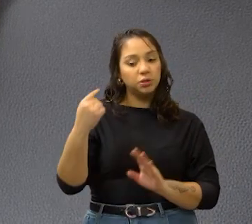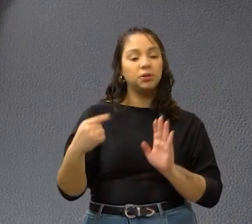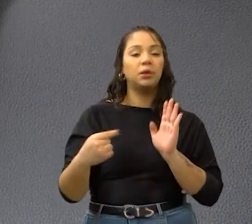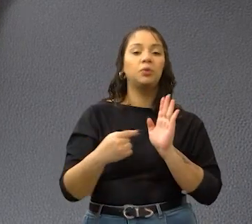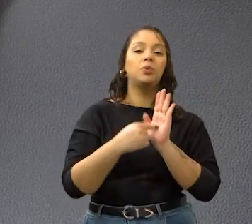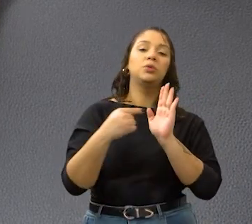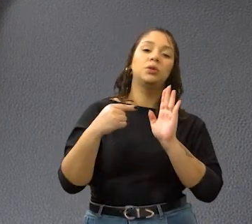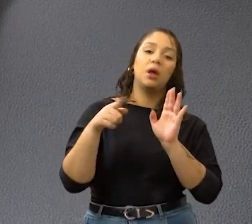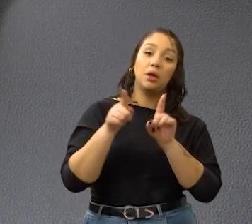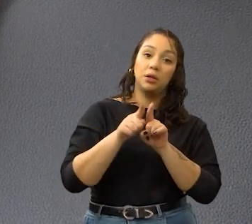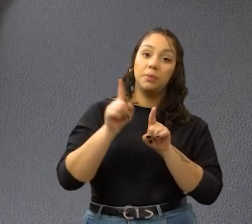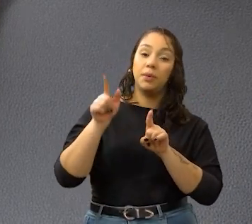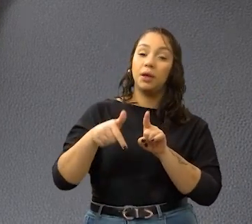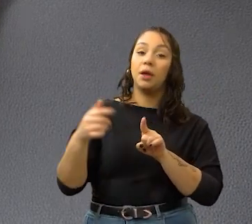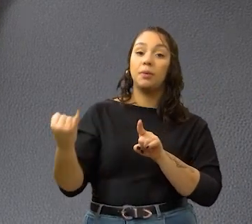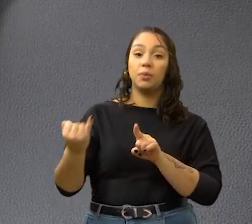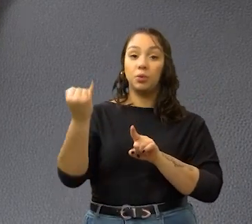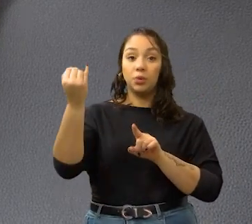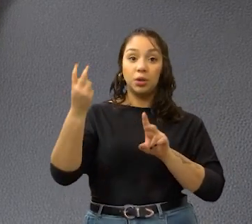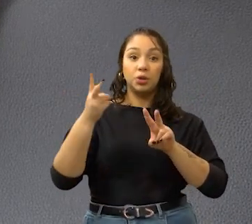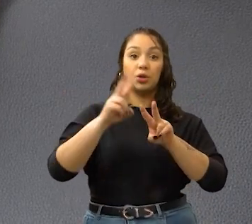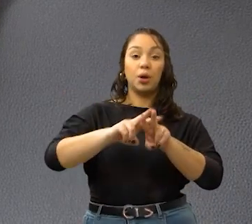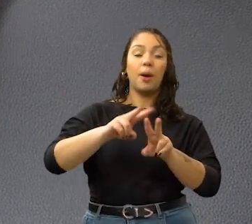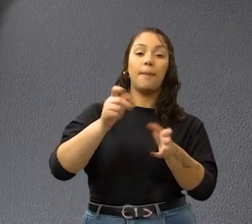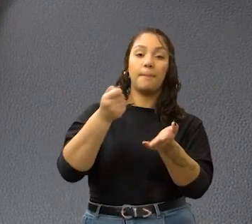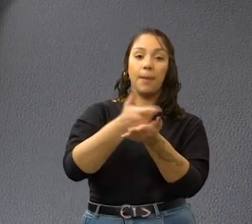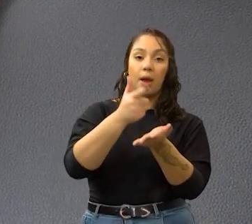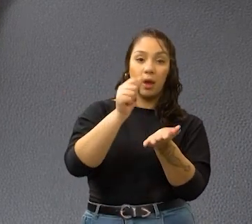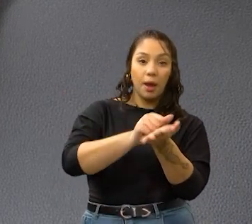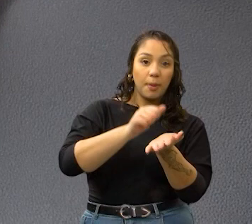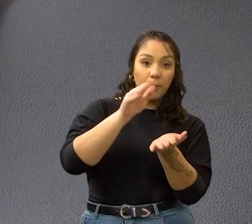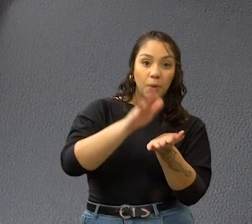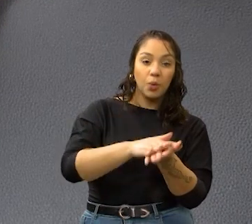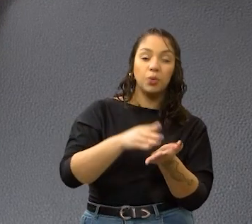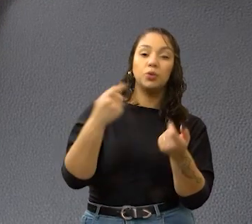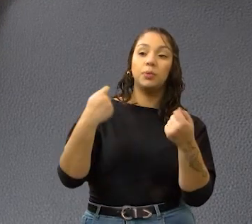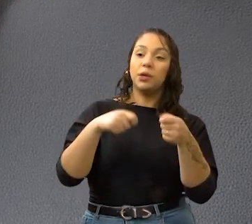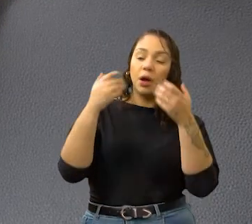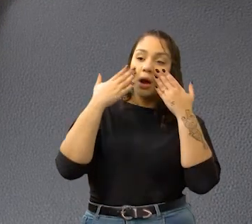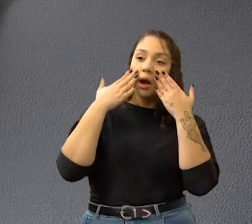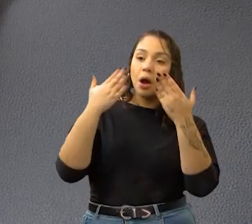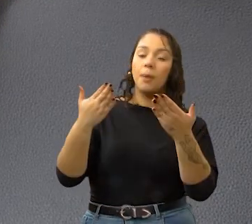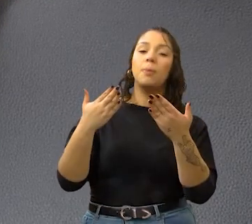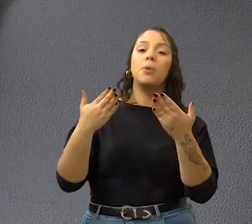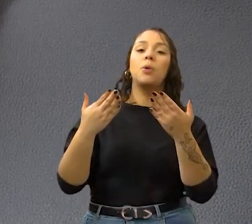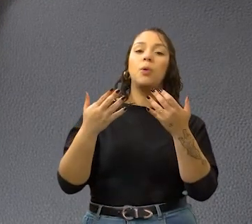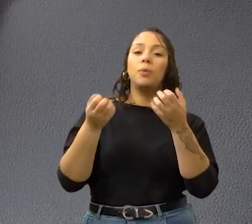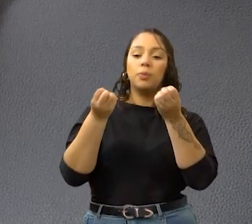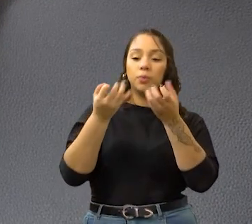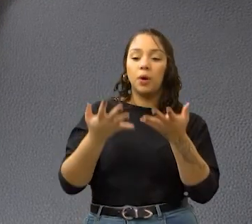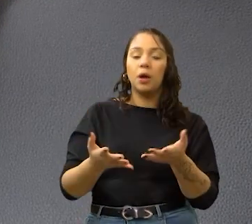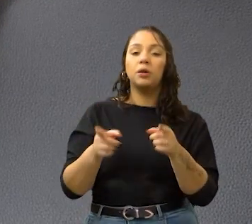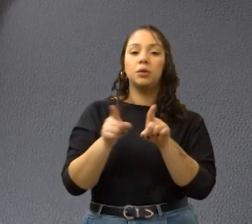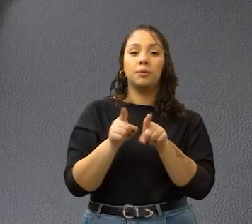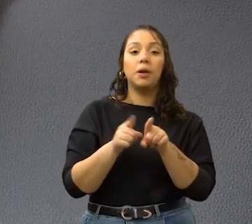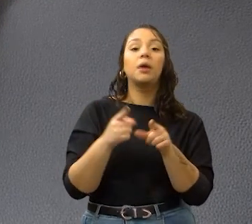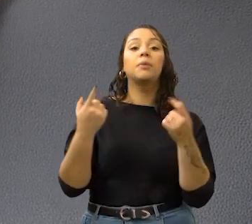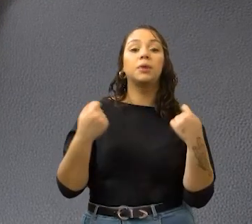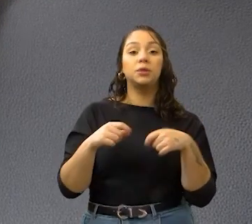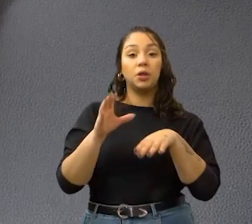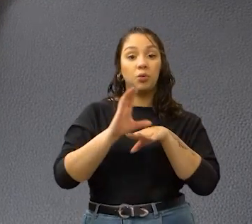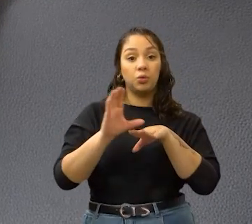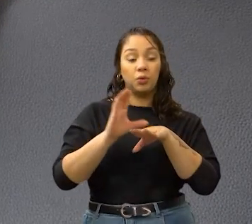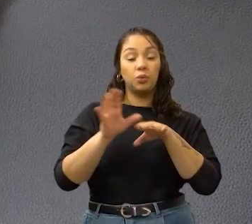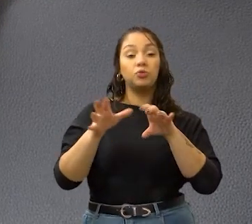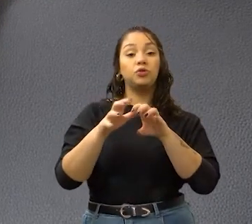importante denunciar, é importante que as pessoas sejam encarceradas sim, que elas tenham que pagar multa, que ela tenha que se retratar publicamente muitas vezes, que ela tenha